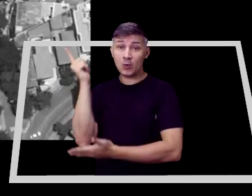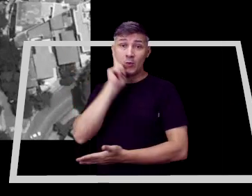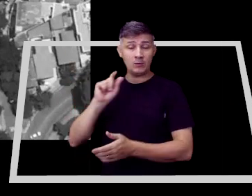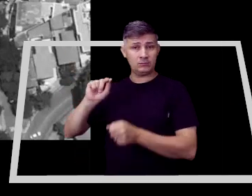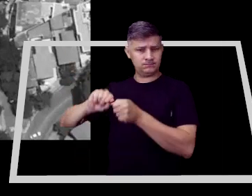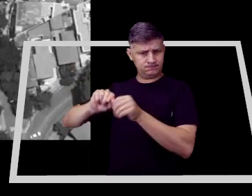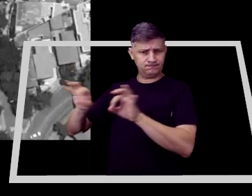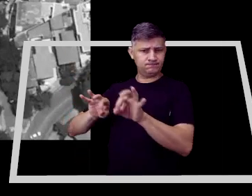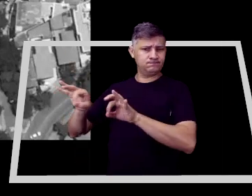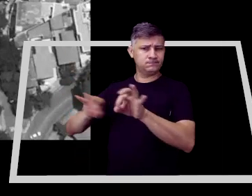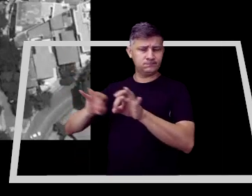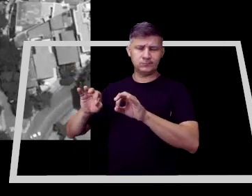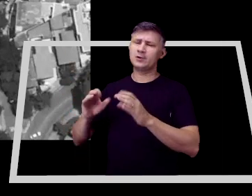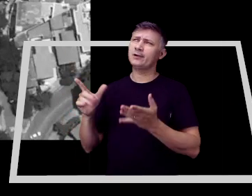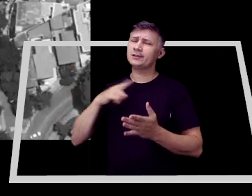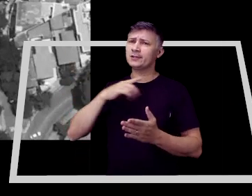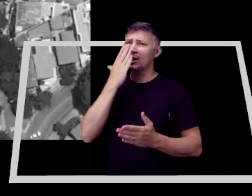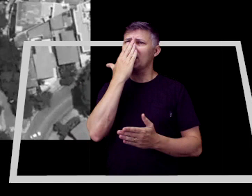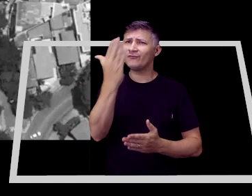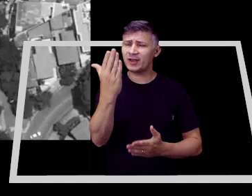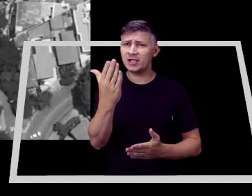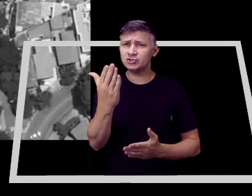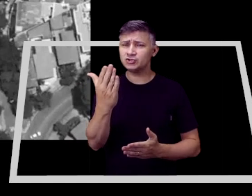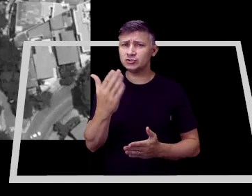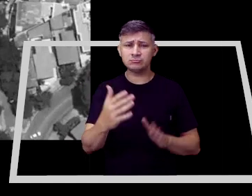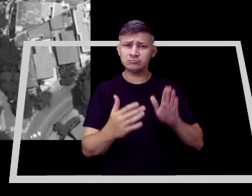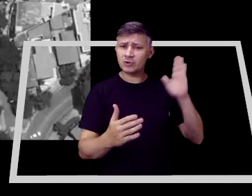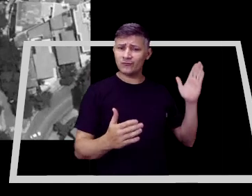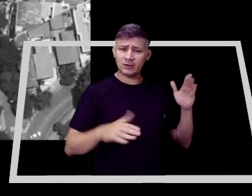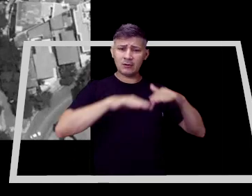trabalhar, acho, com duas frentes, um desnível de quase